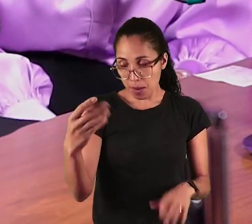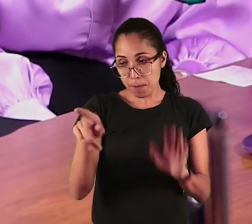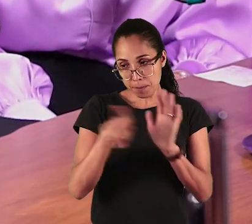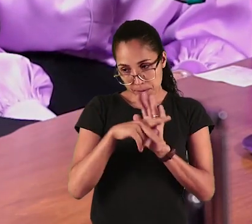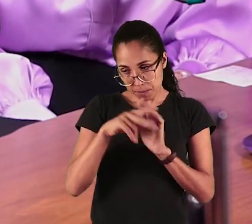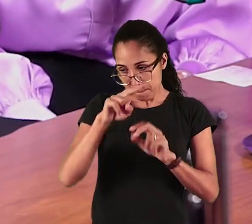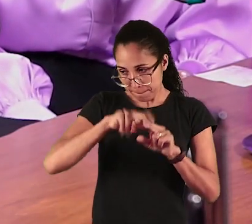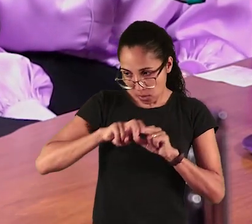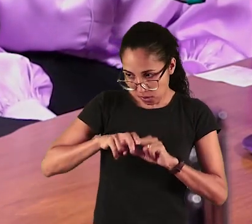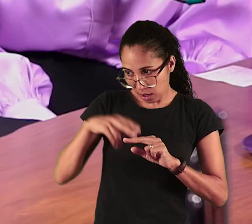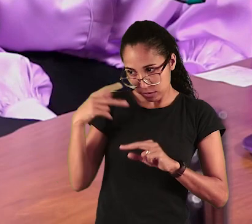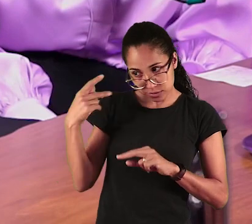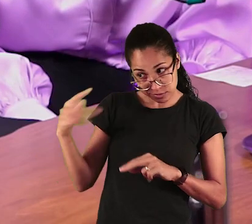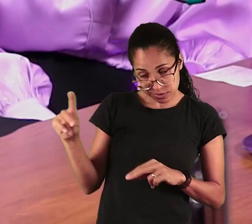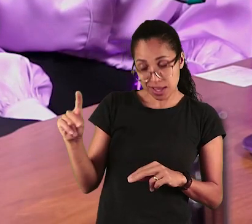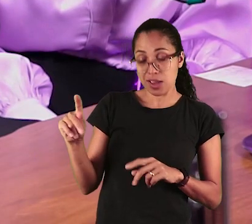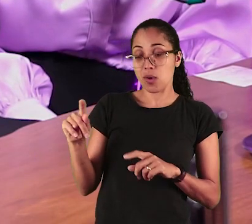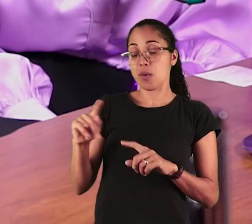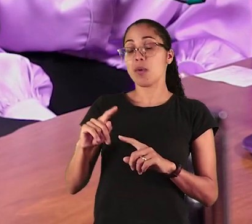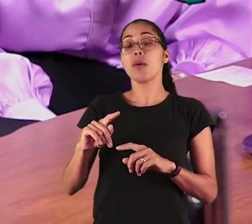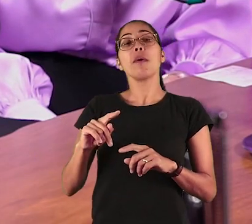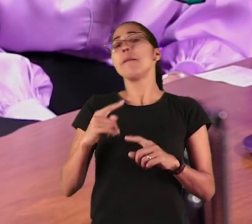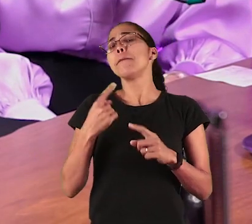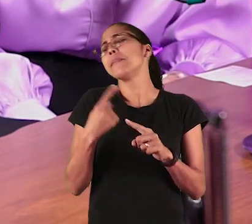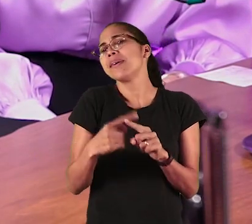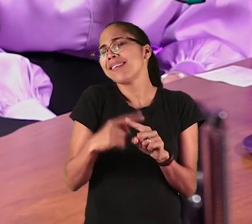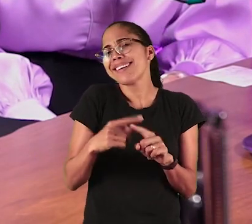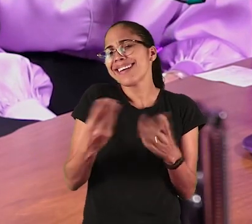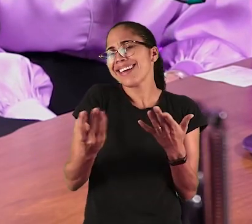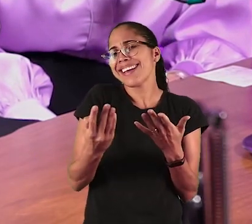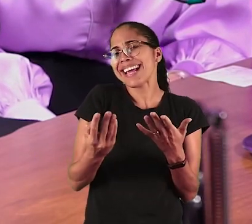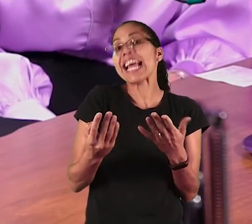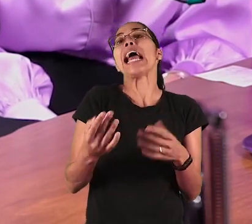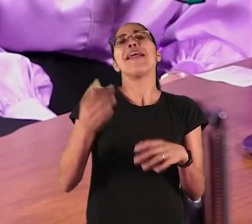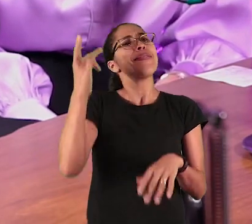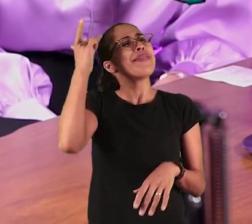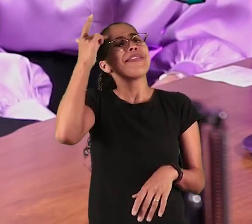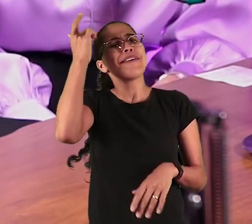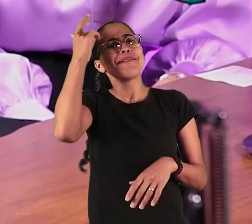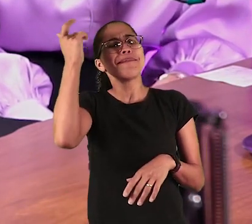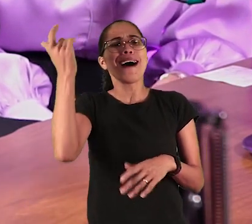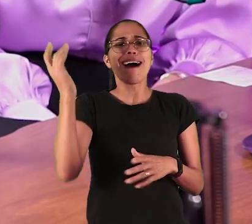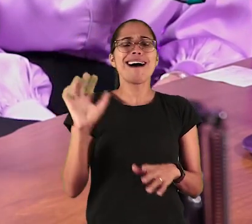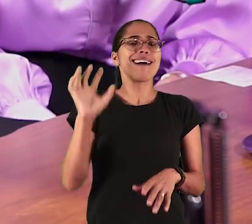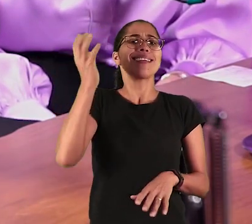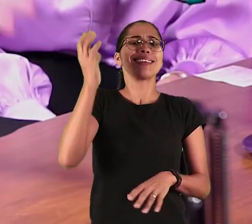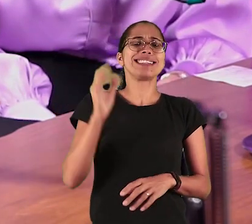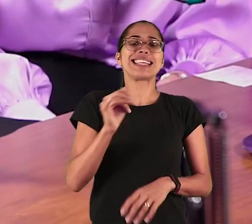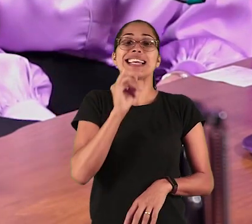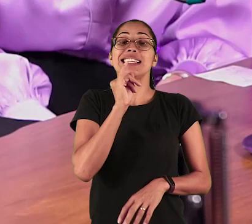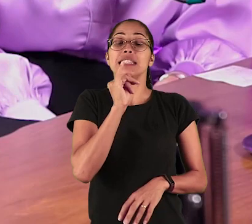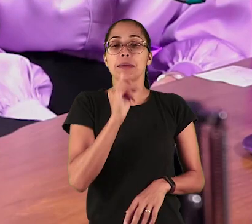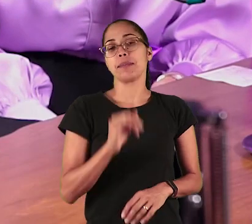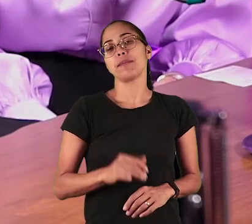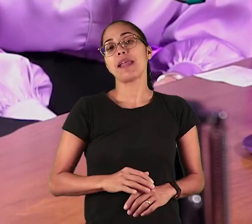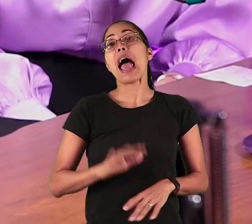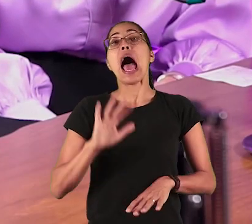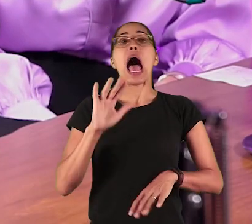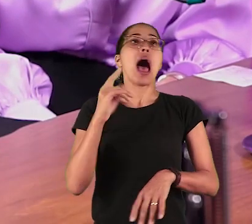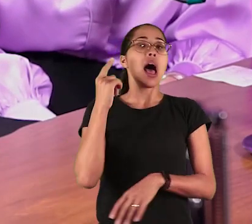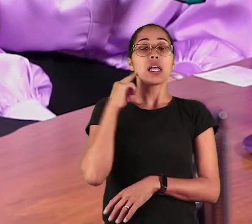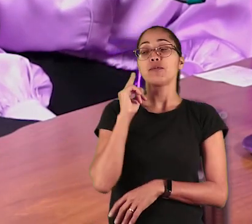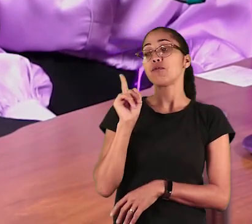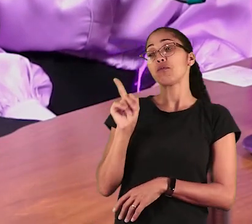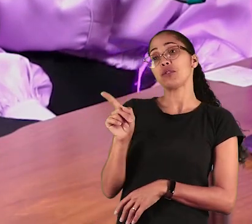sua E por que que não pode acontecer esses modelos Porque que a gente não pode inspirar ah não mas se você for a sua vida profissional